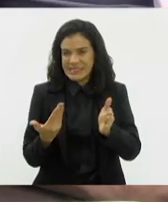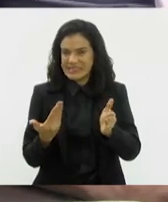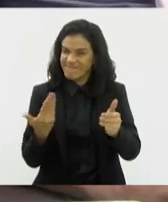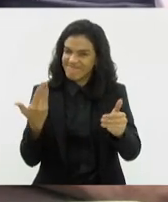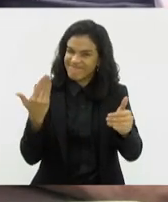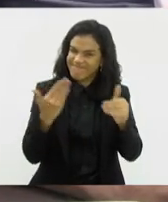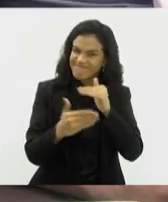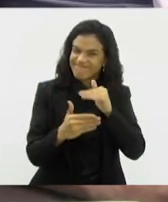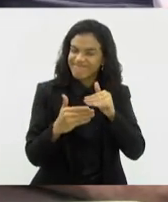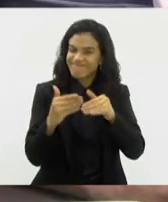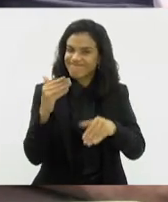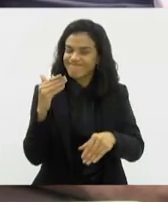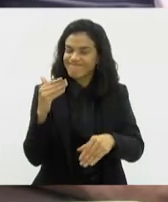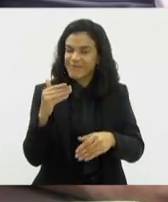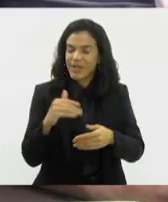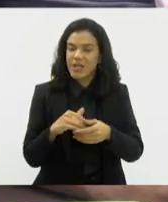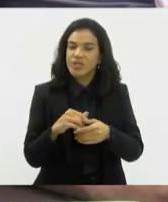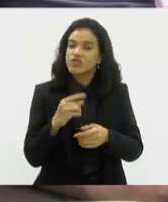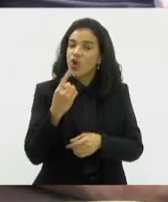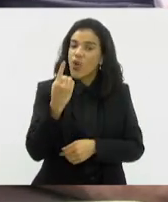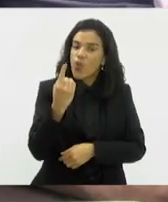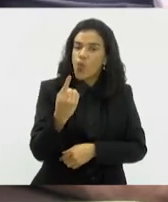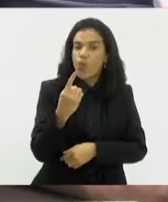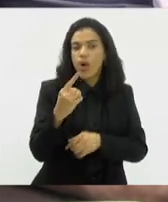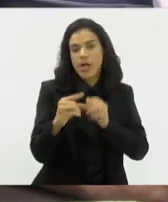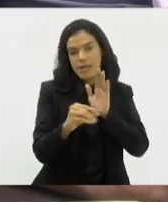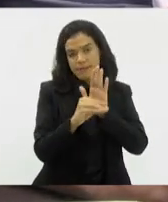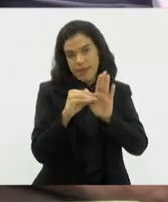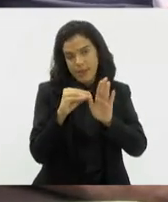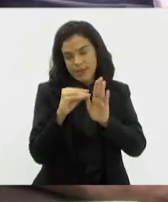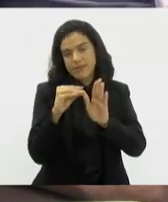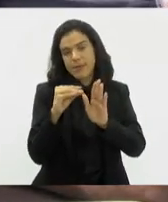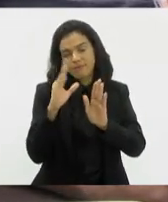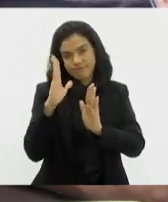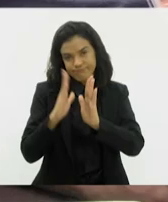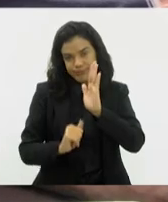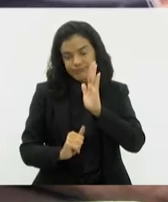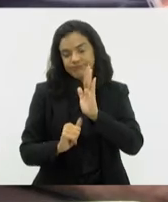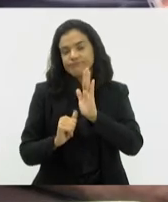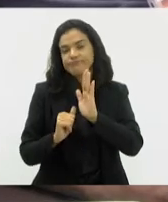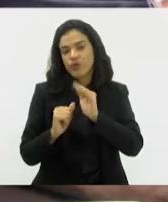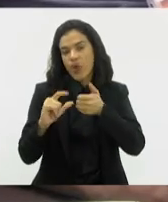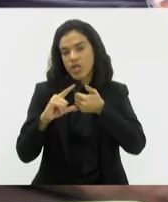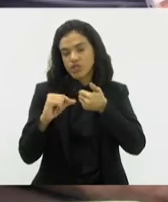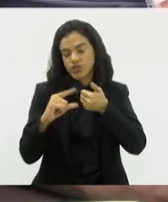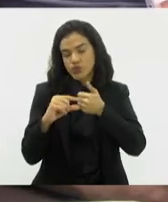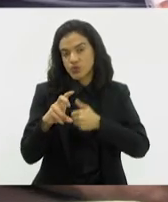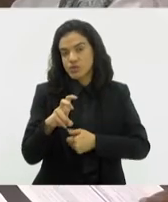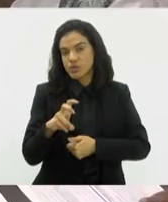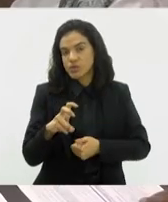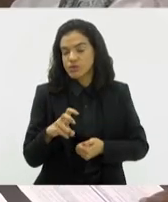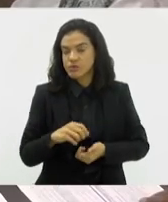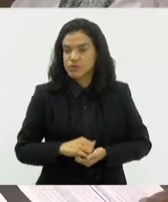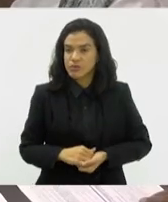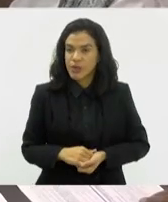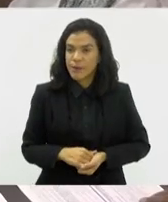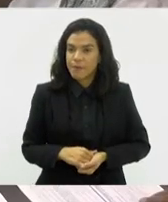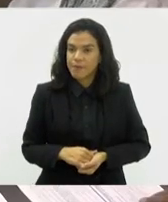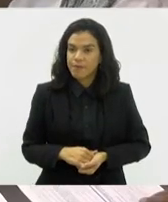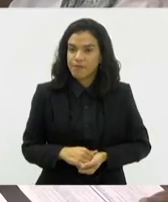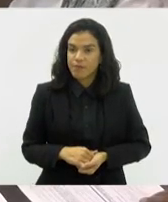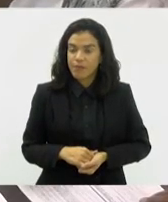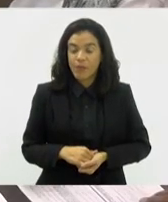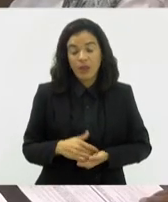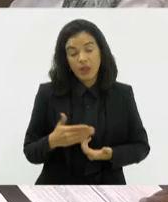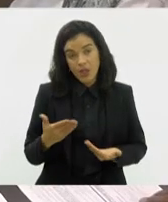É apenas uma emenda suprimindo o artigo 5º. Bom, o deputado abriu a